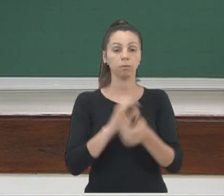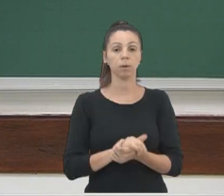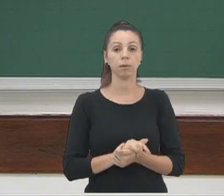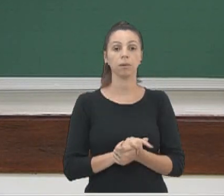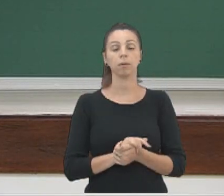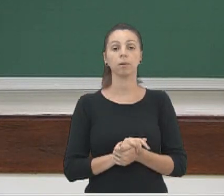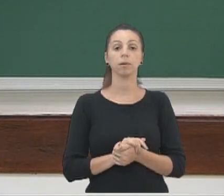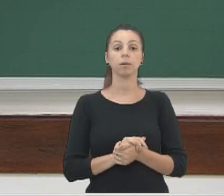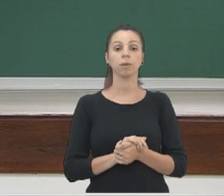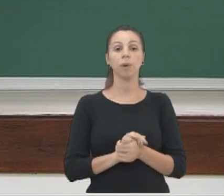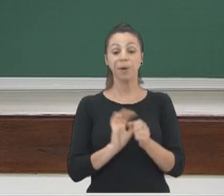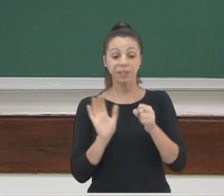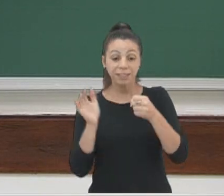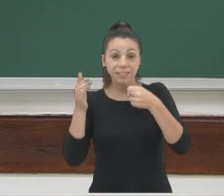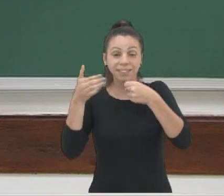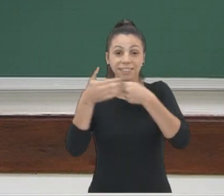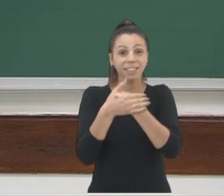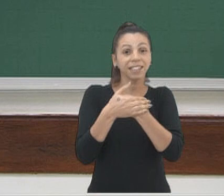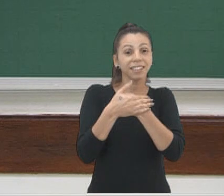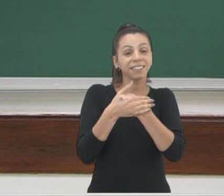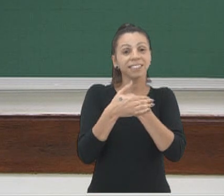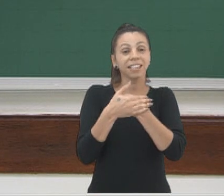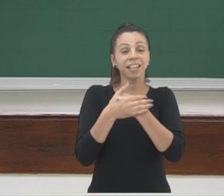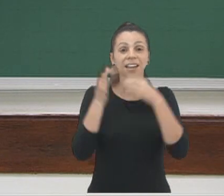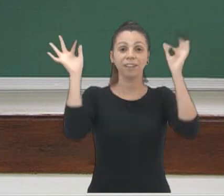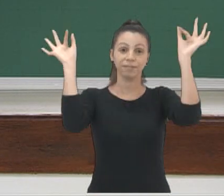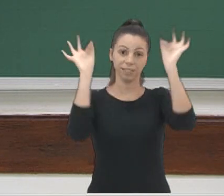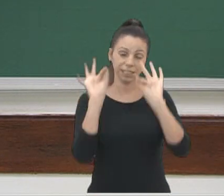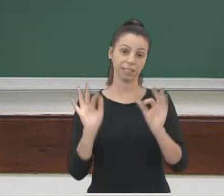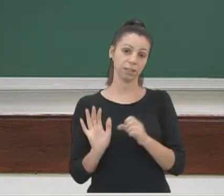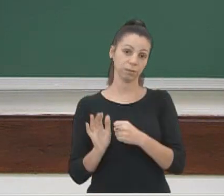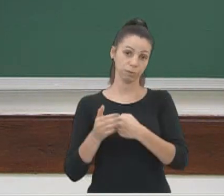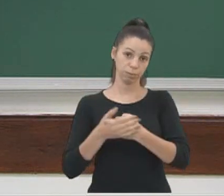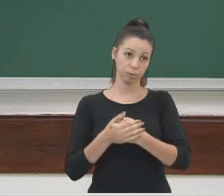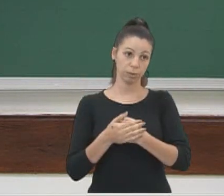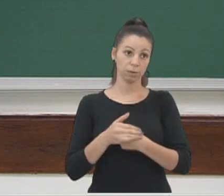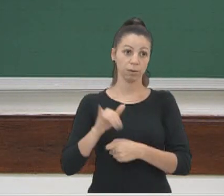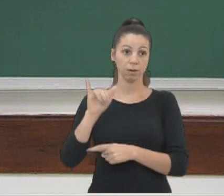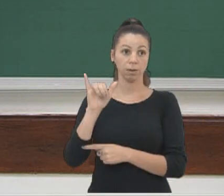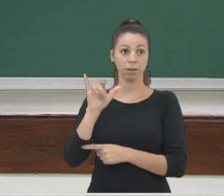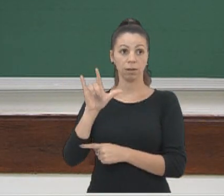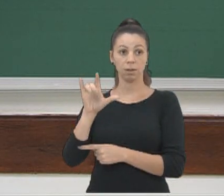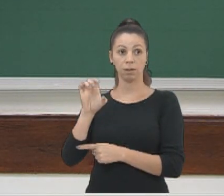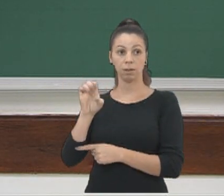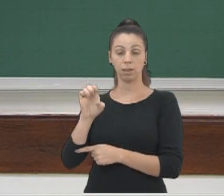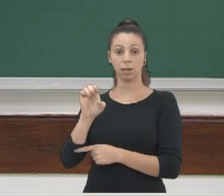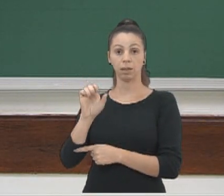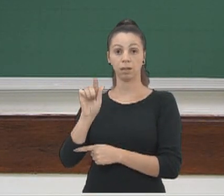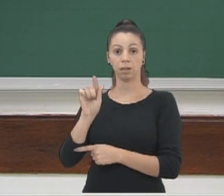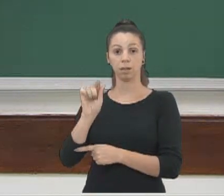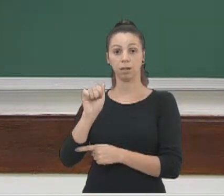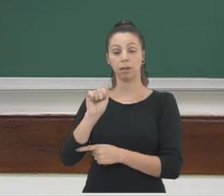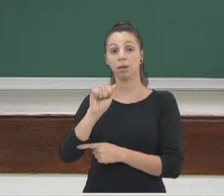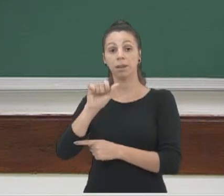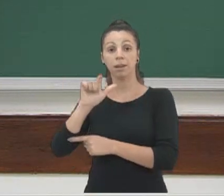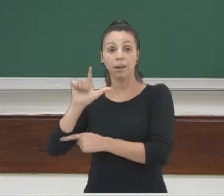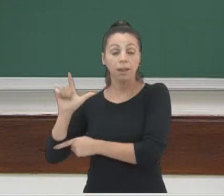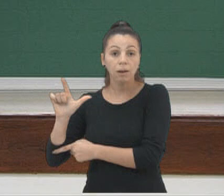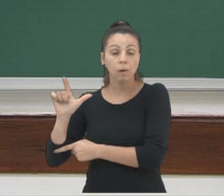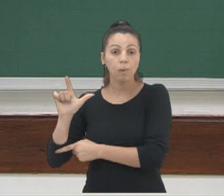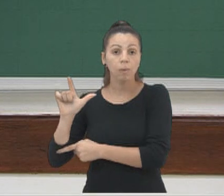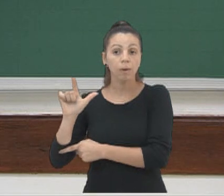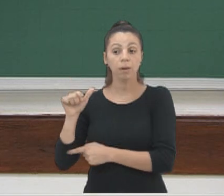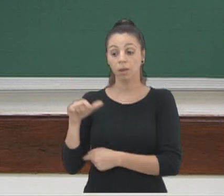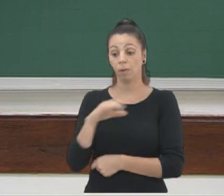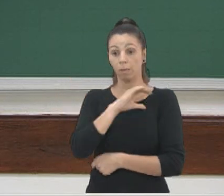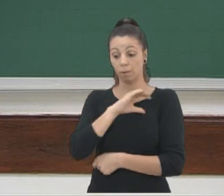às escondidas. Essa é a felicidade clandestina. No caso da nossa narradora, a felicidade clandestina